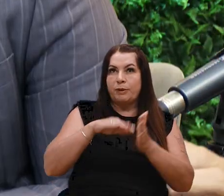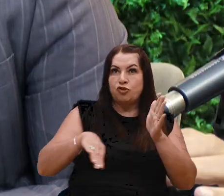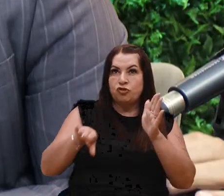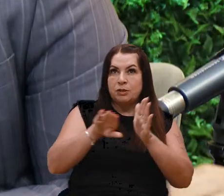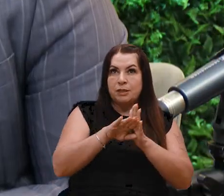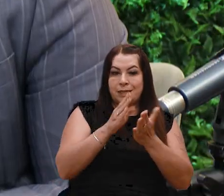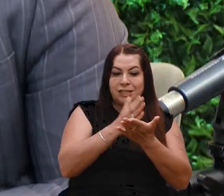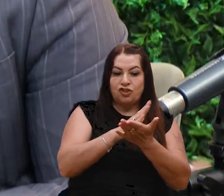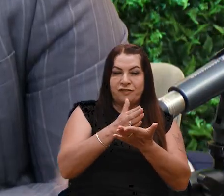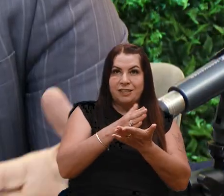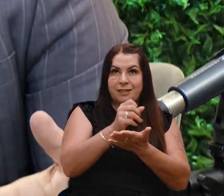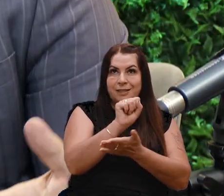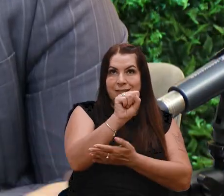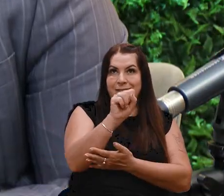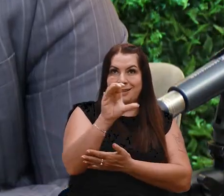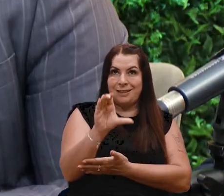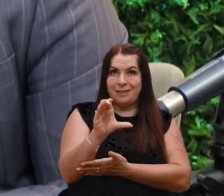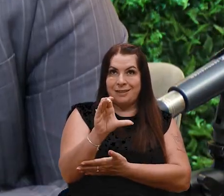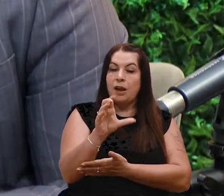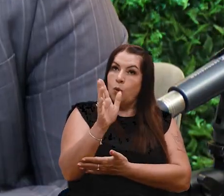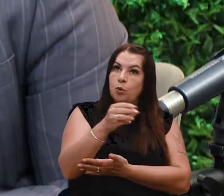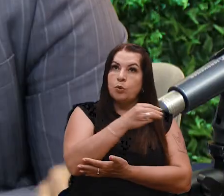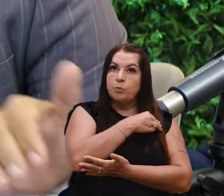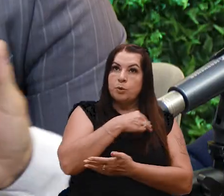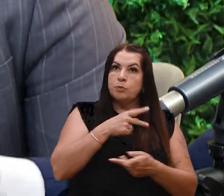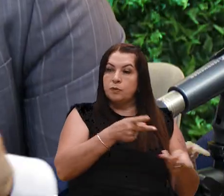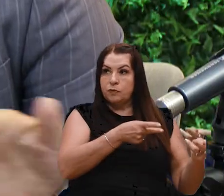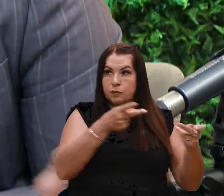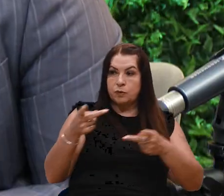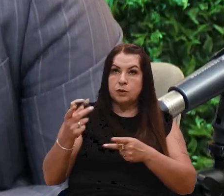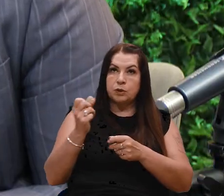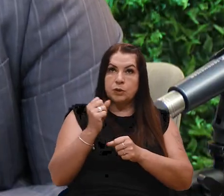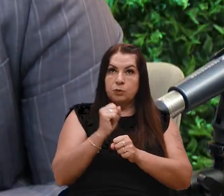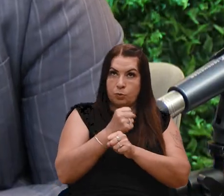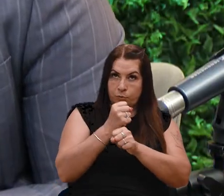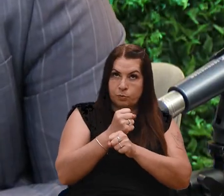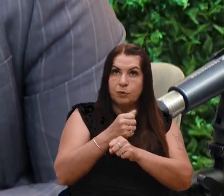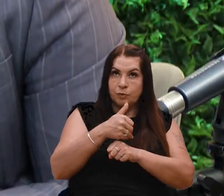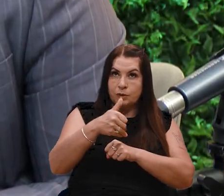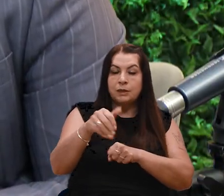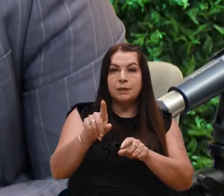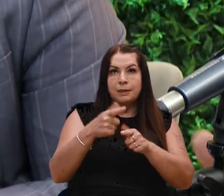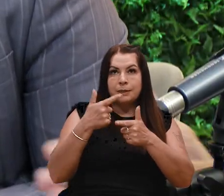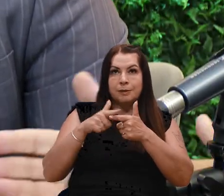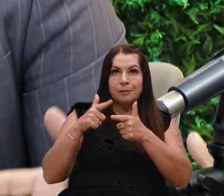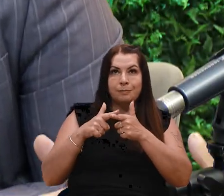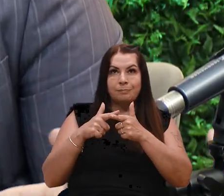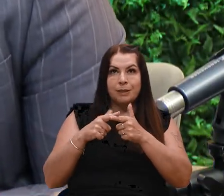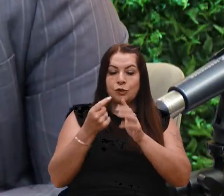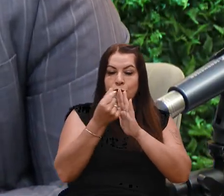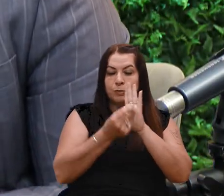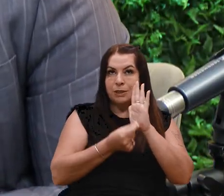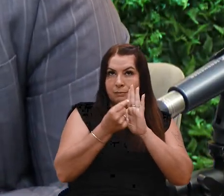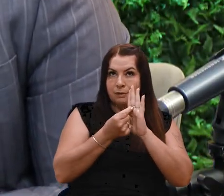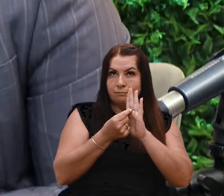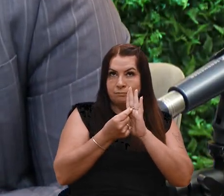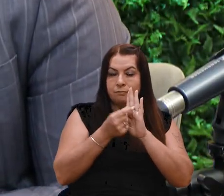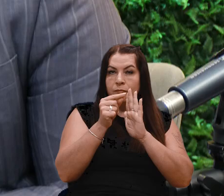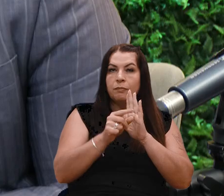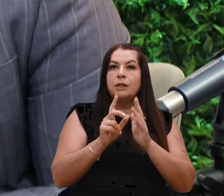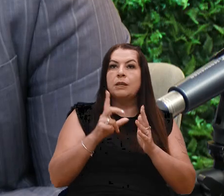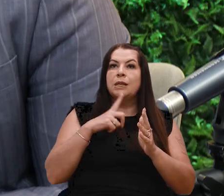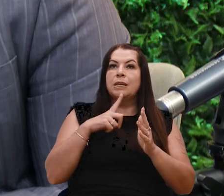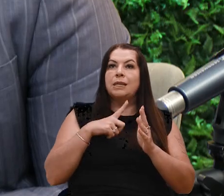com Santa Catarina, e agora o ministro visitou, as obras estavam andando, mas nós temos problemas de orçamento para esse ano, o que